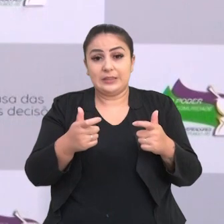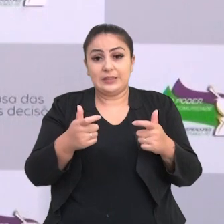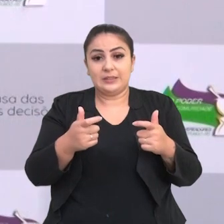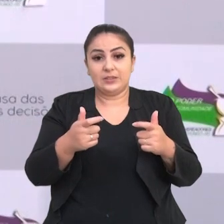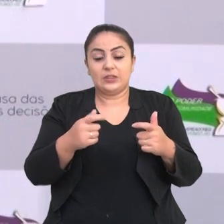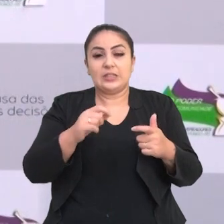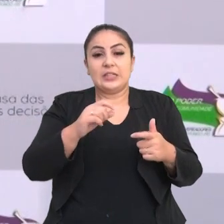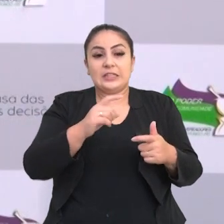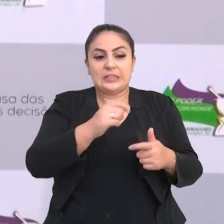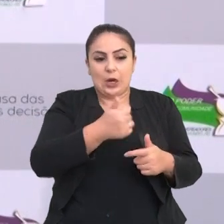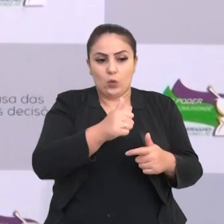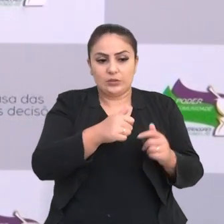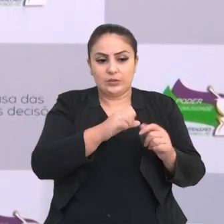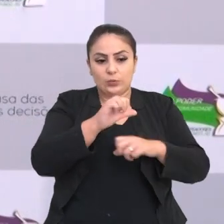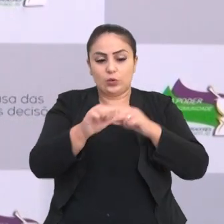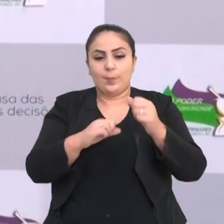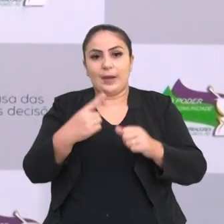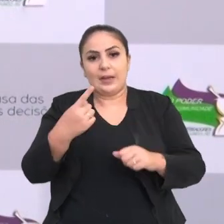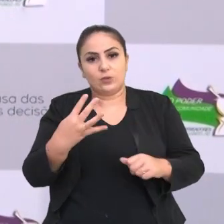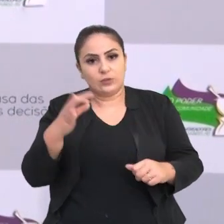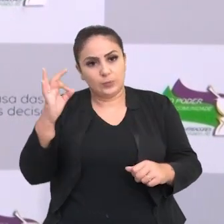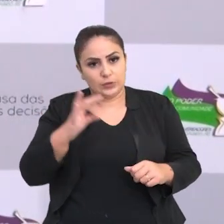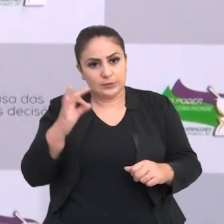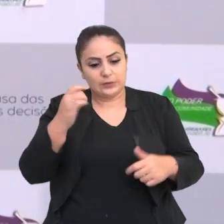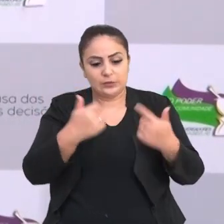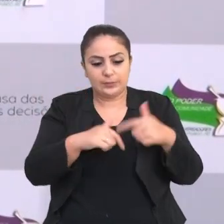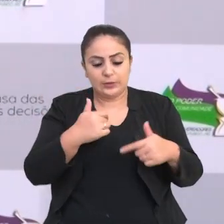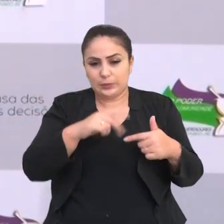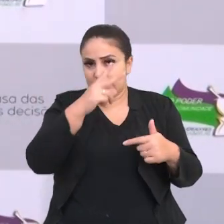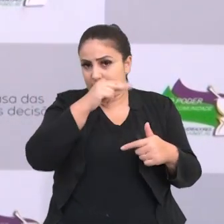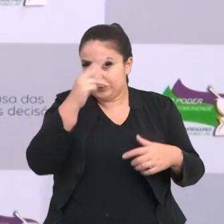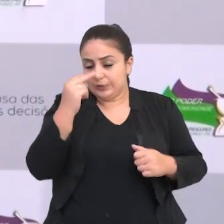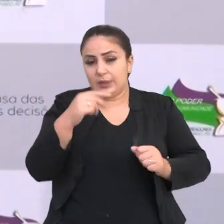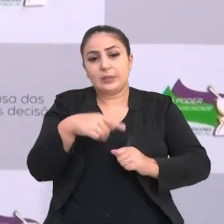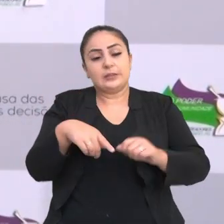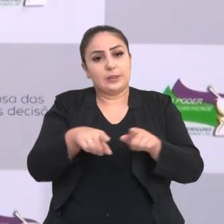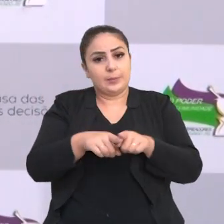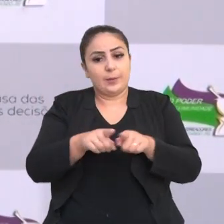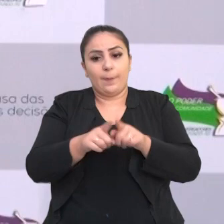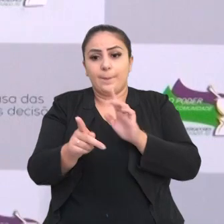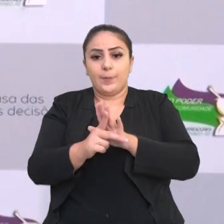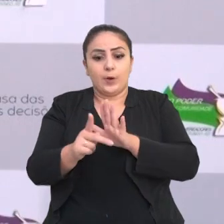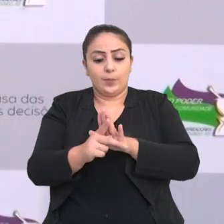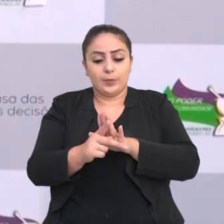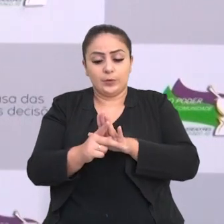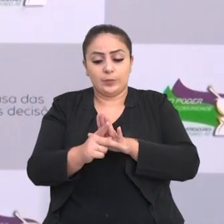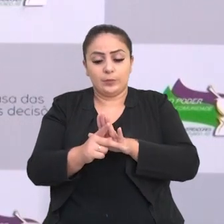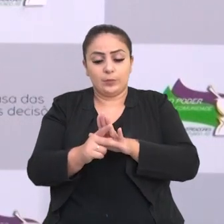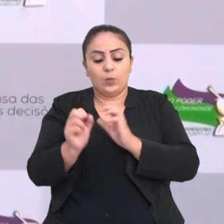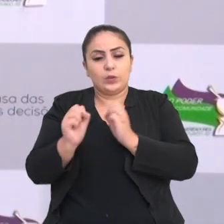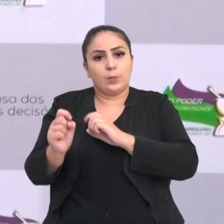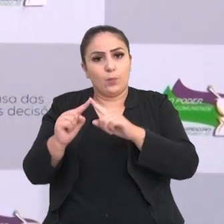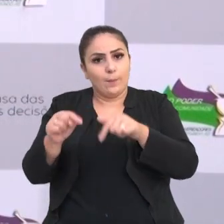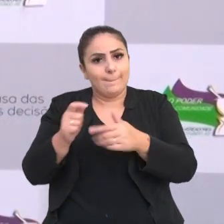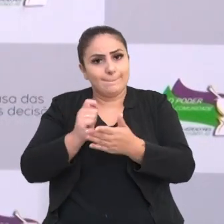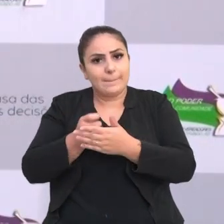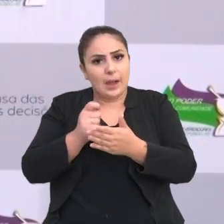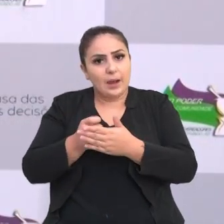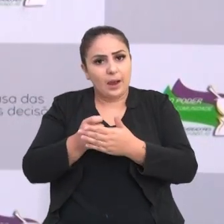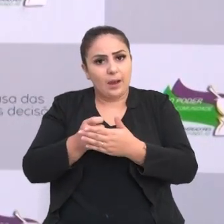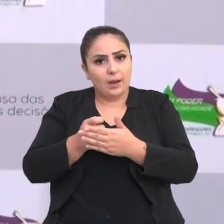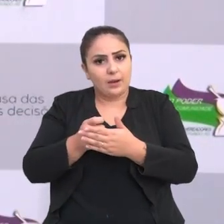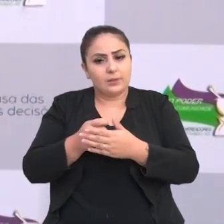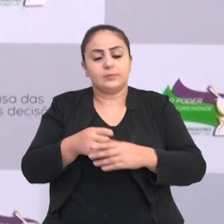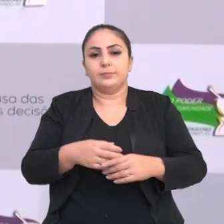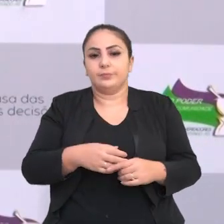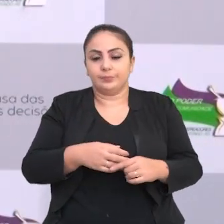da alíquota de 11% para 14%, tanto para os servidores municipais quanto para o próprio poder público pagar a